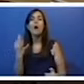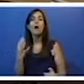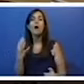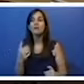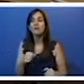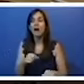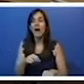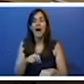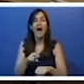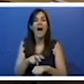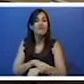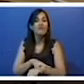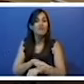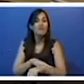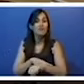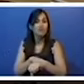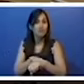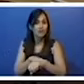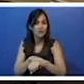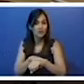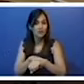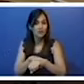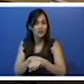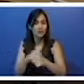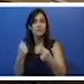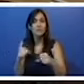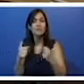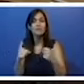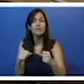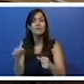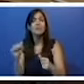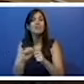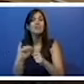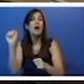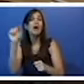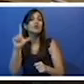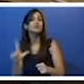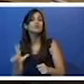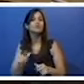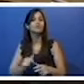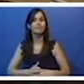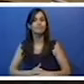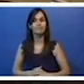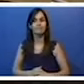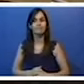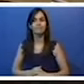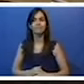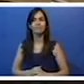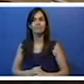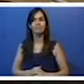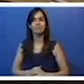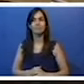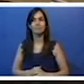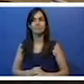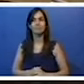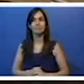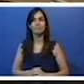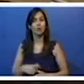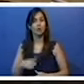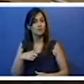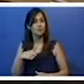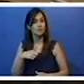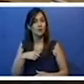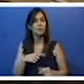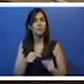verde clara eu preciso para formar a Barra Azul lembrando olha pessoal aqui a gente tem o